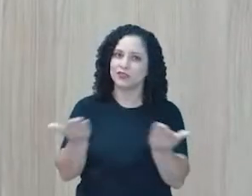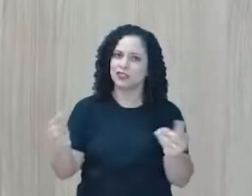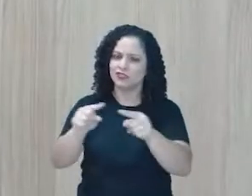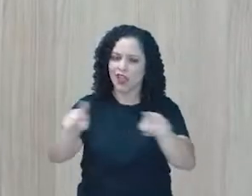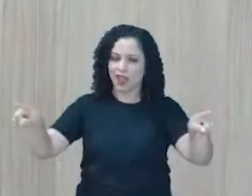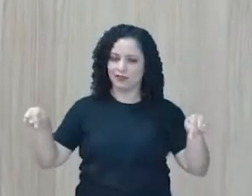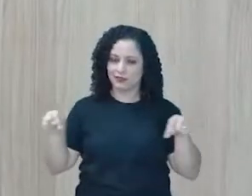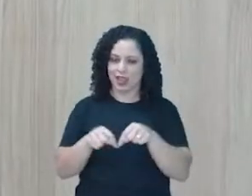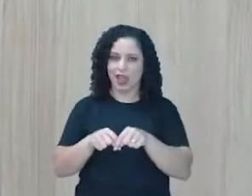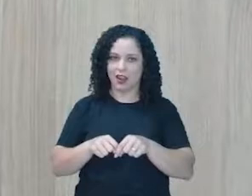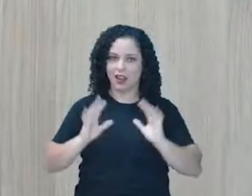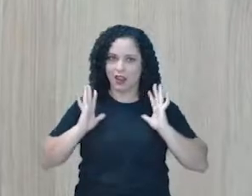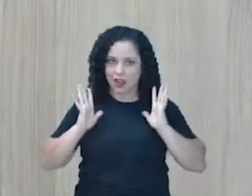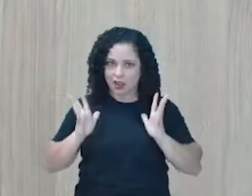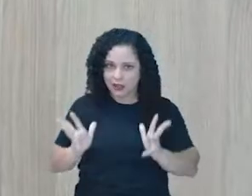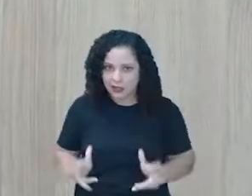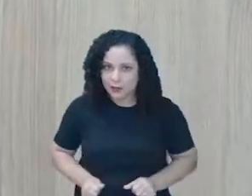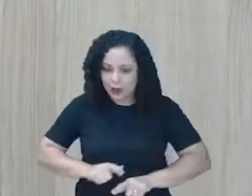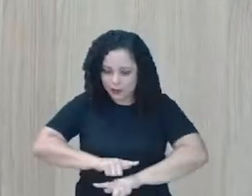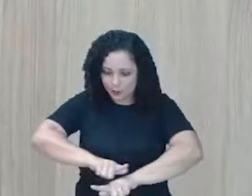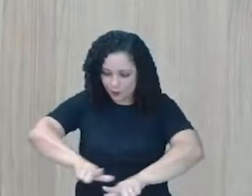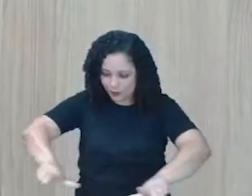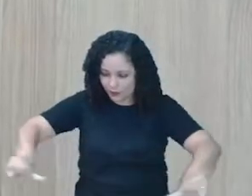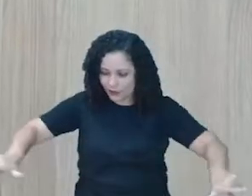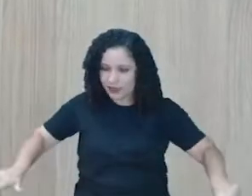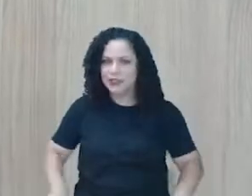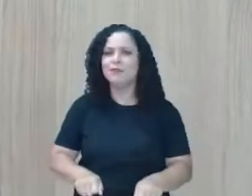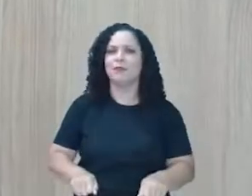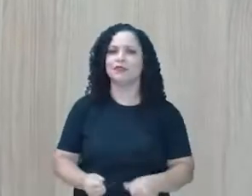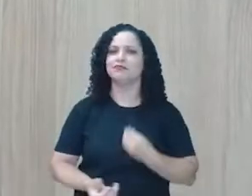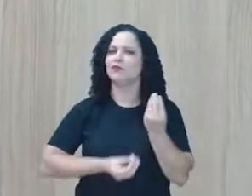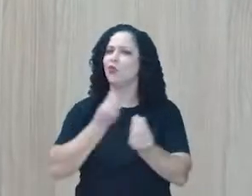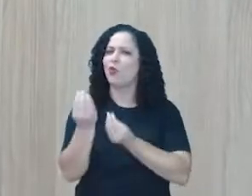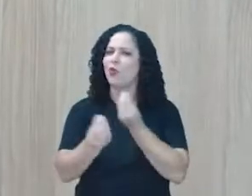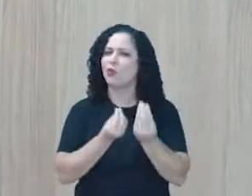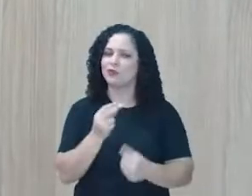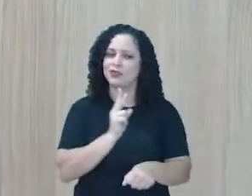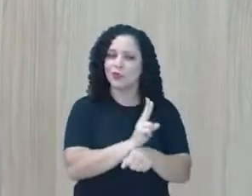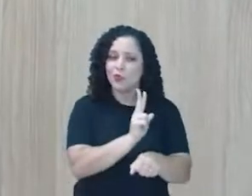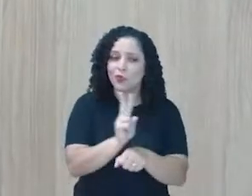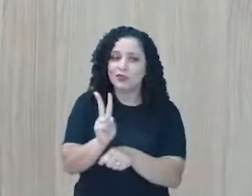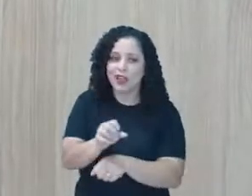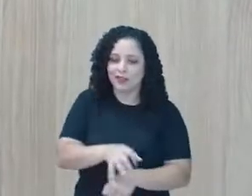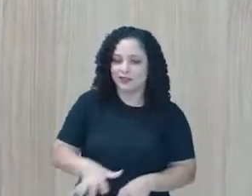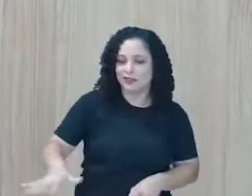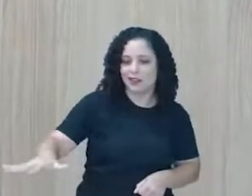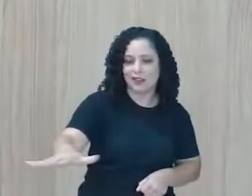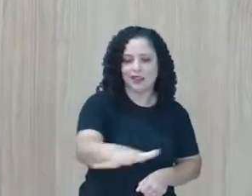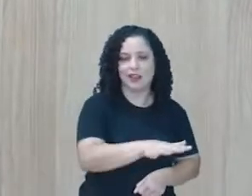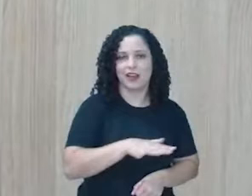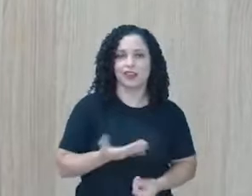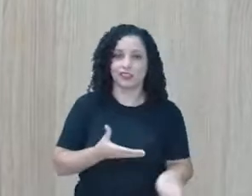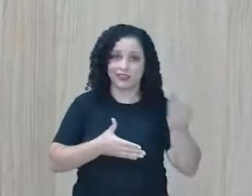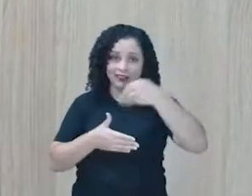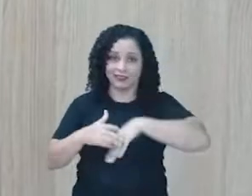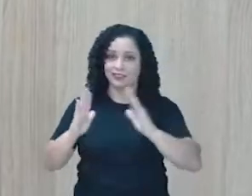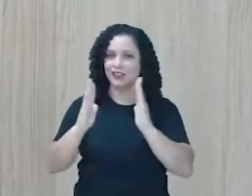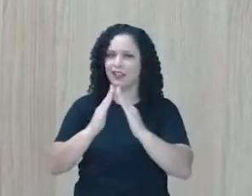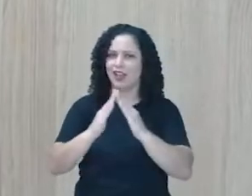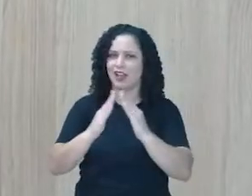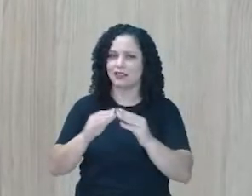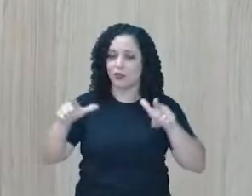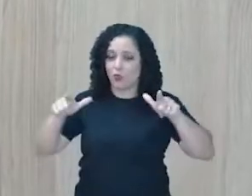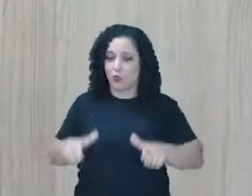limpinha aí? Será que quando vocês... Como é que está essa situação? Então a gente tem que cuidar desses microambientes também, né? Nosso Sim. quarto, nossa